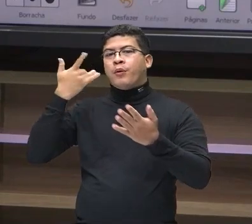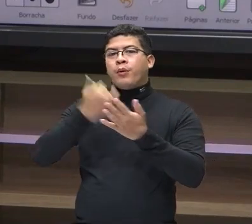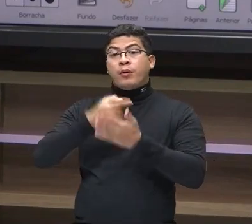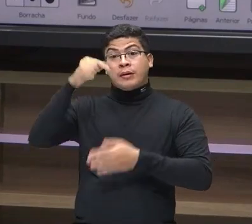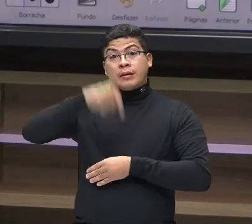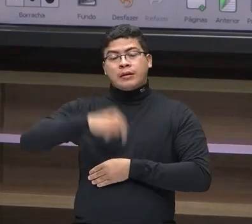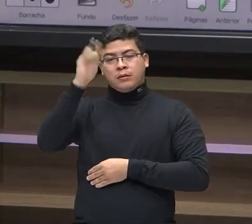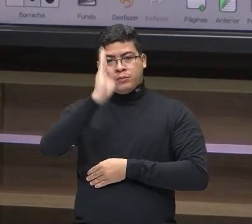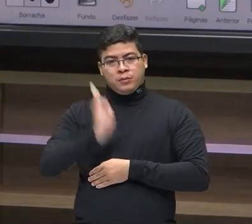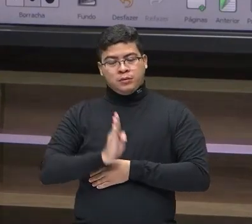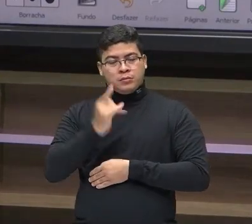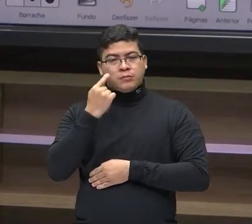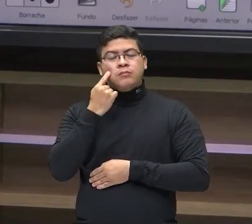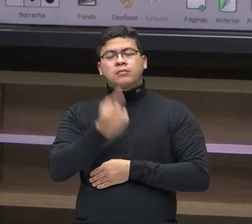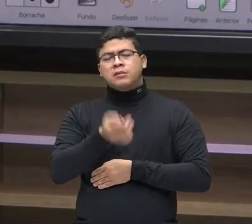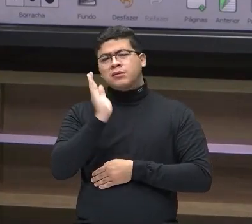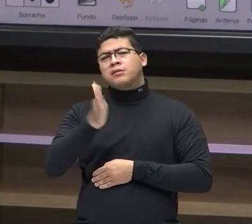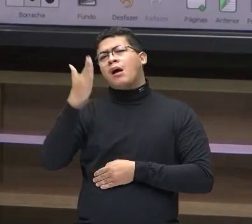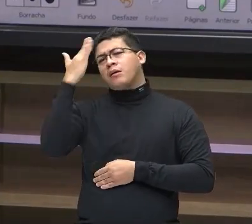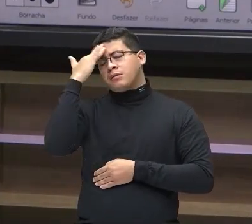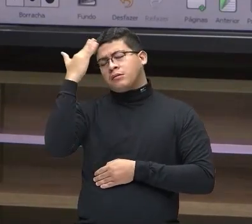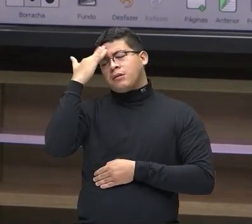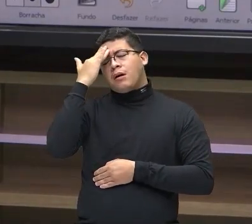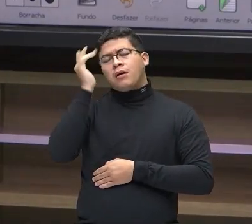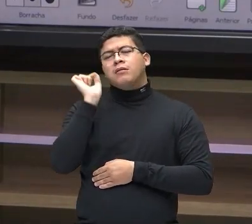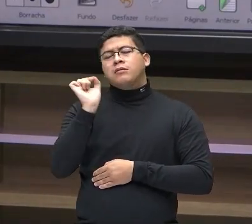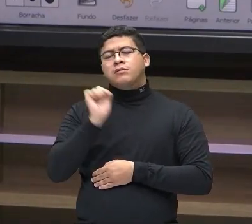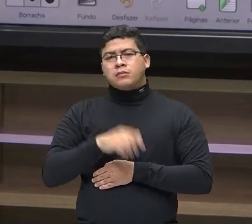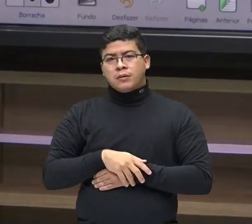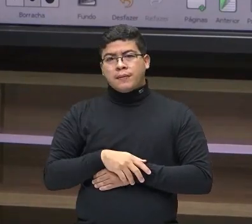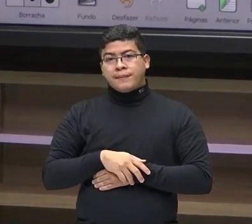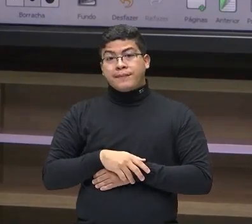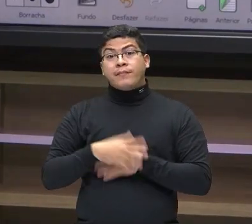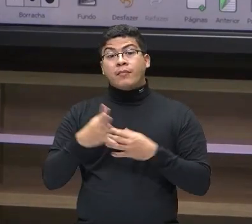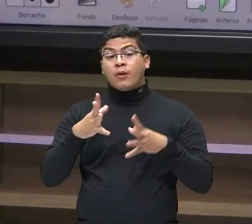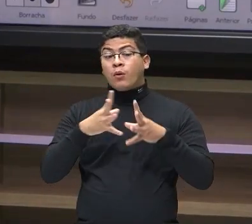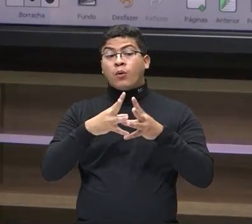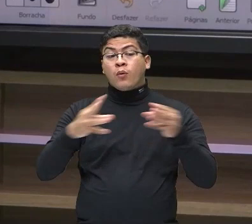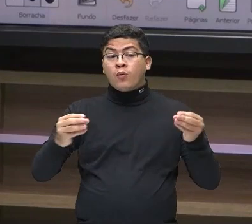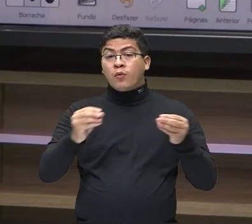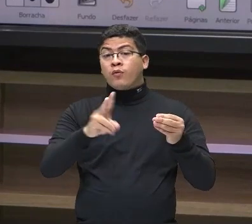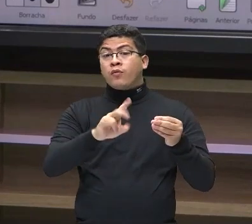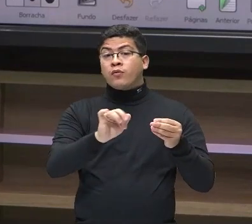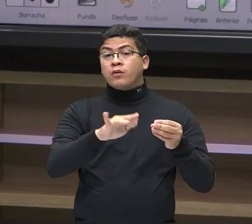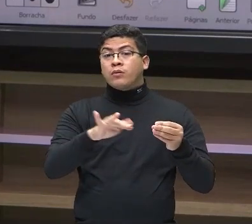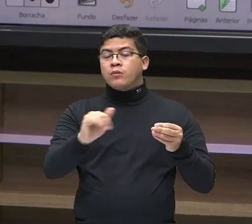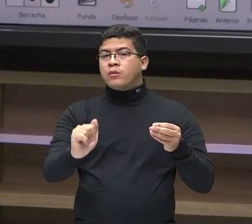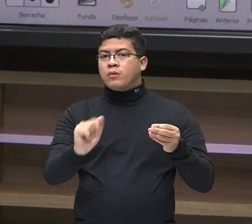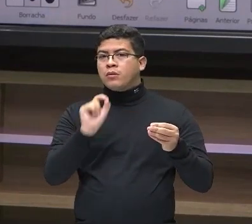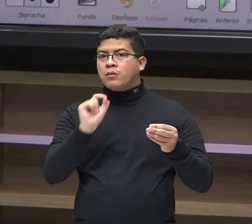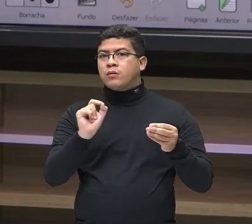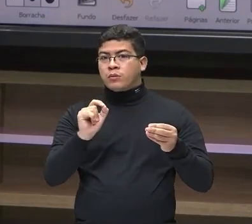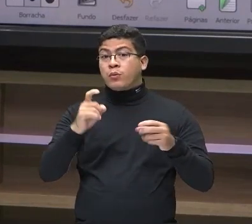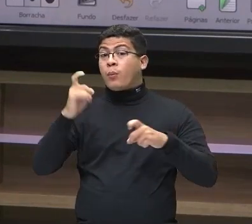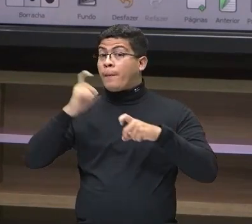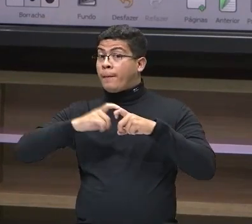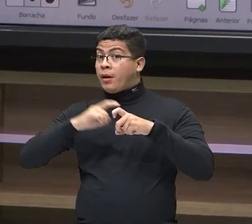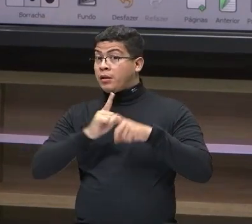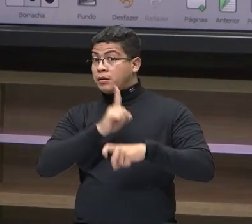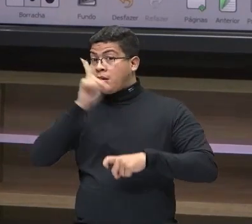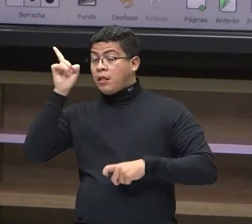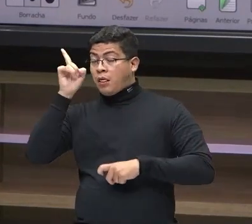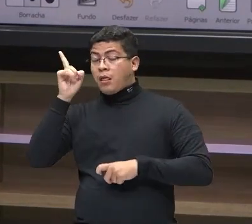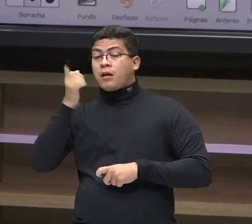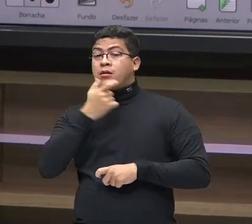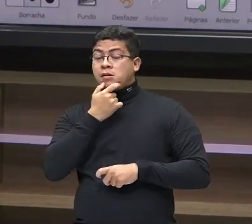Brasil, né? Então a gente já sabe que para curar a varíola esse médico britânico, bem